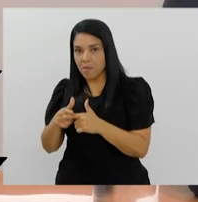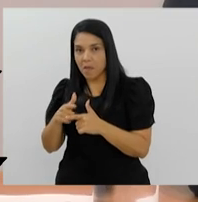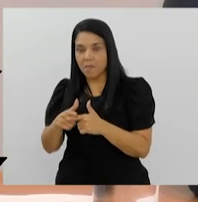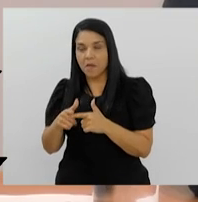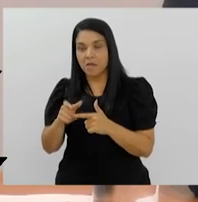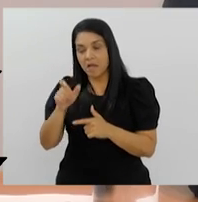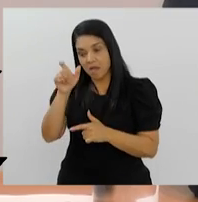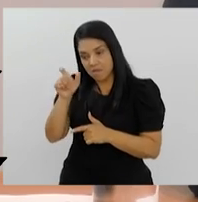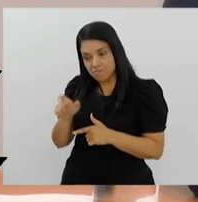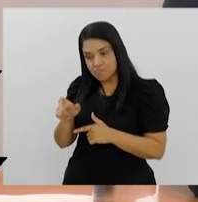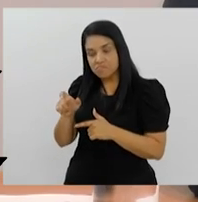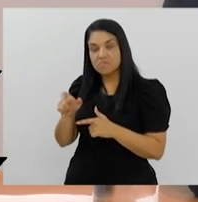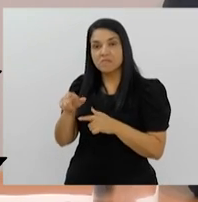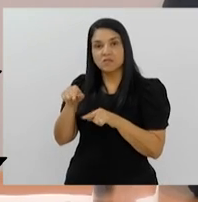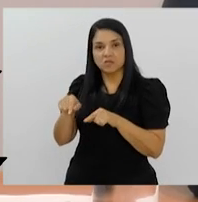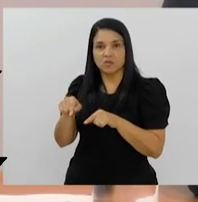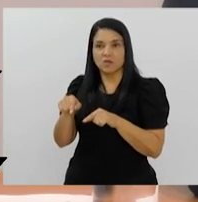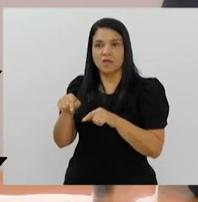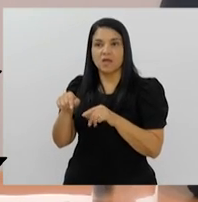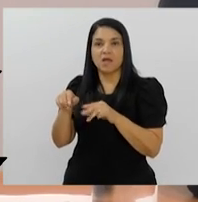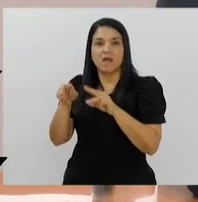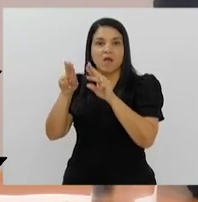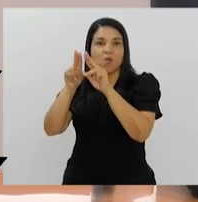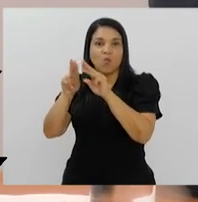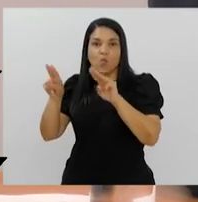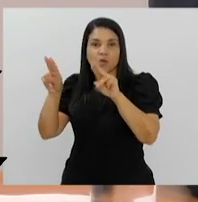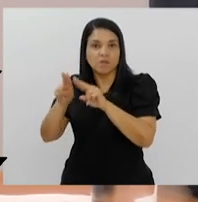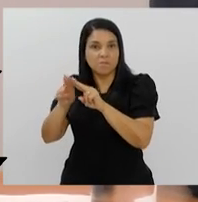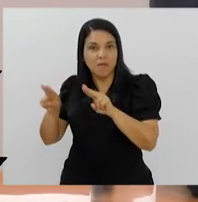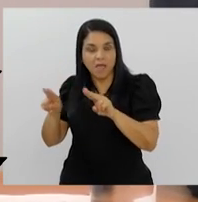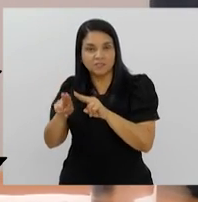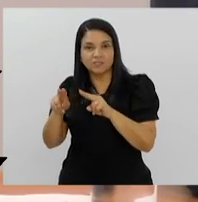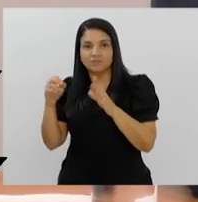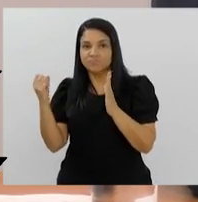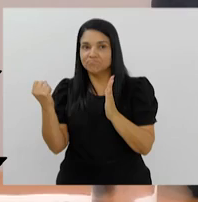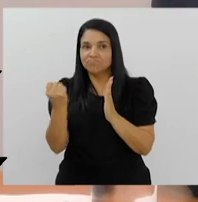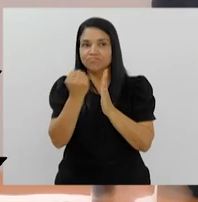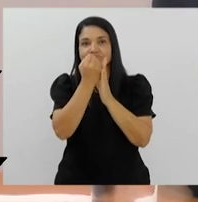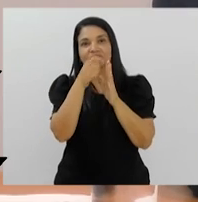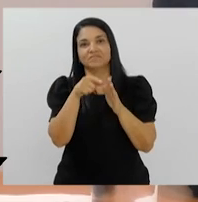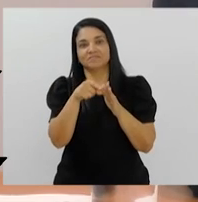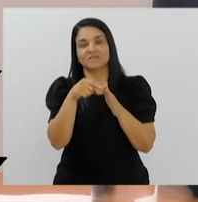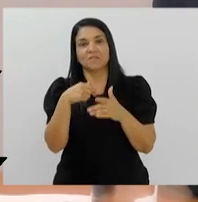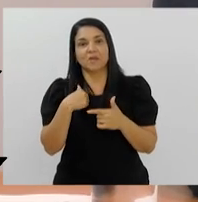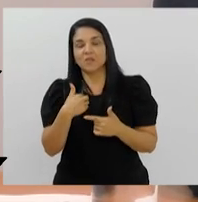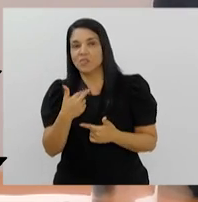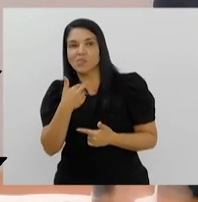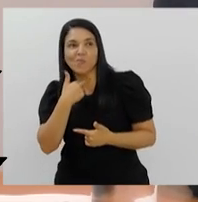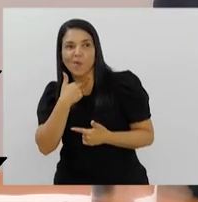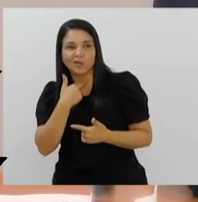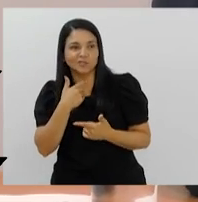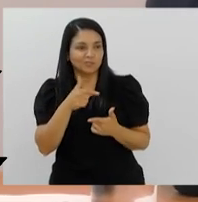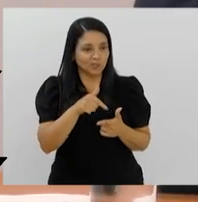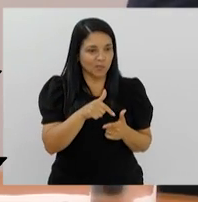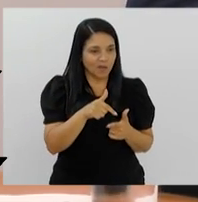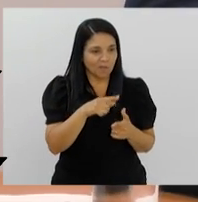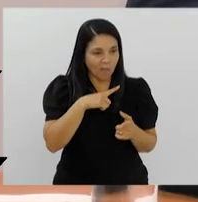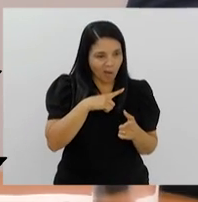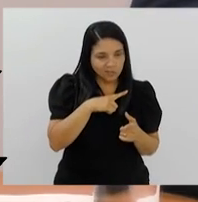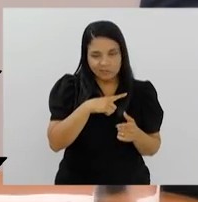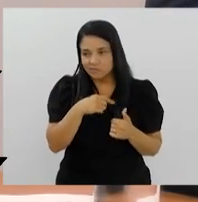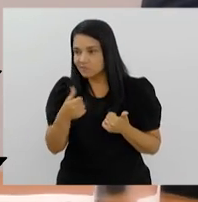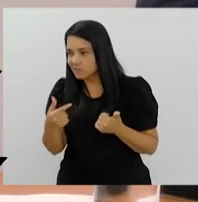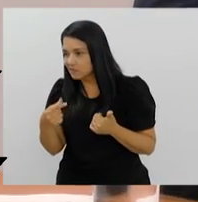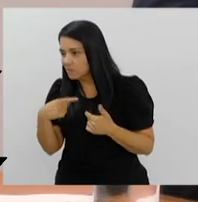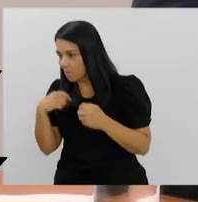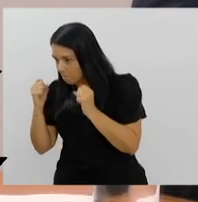Unimed a cara da uned a logomarca da Unimed mas não ser Unimed não pode ser Unimed para uma coisa e não ser para outra coisa não existe